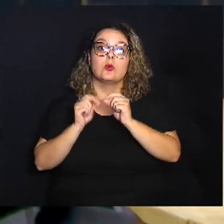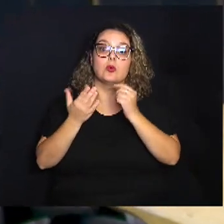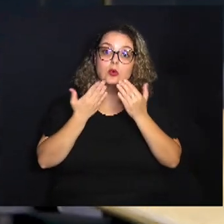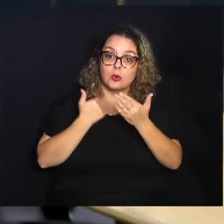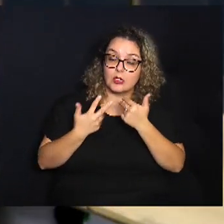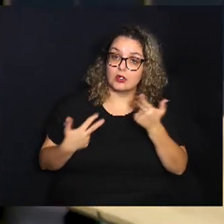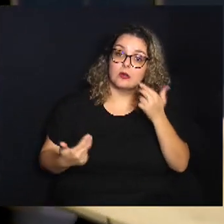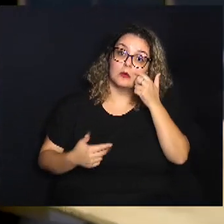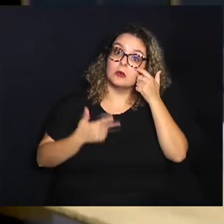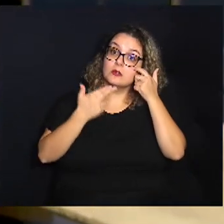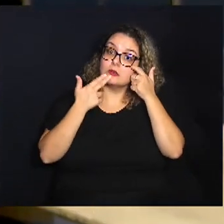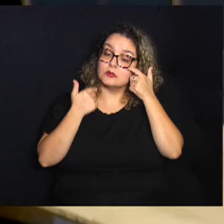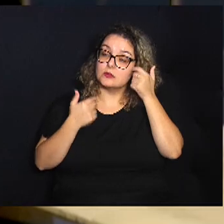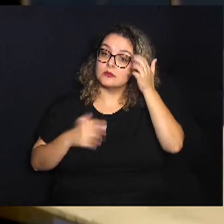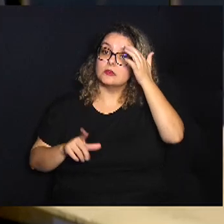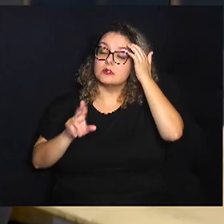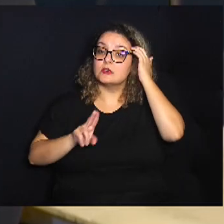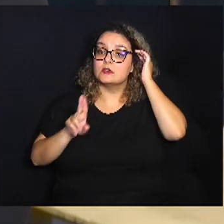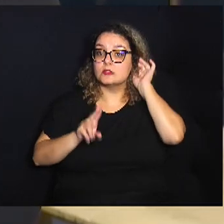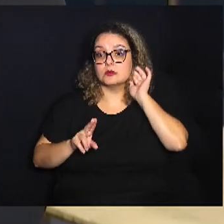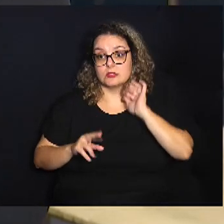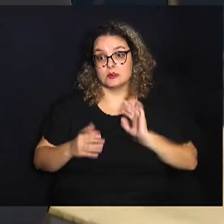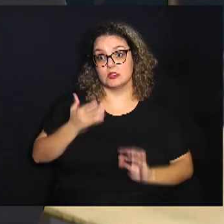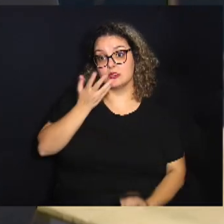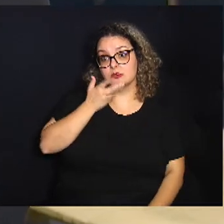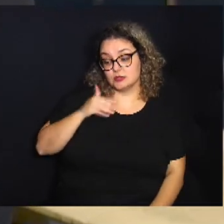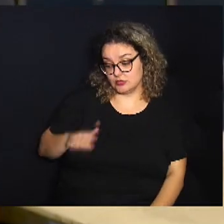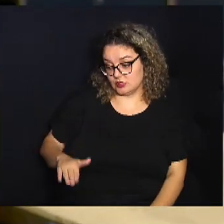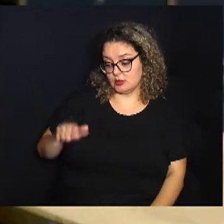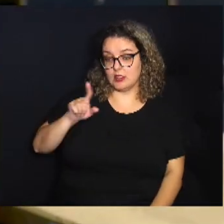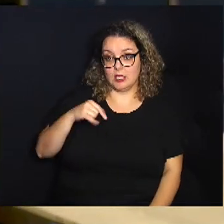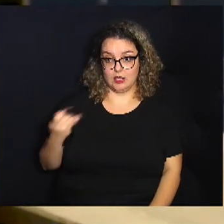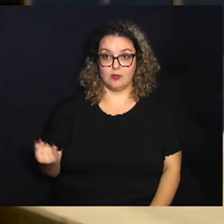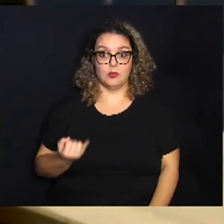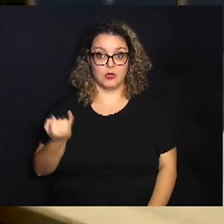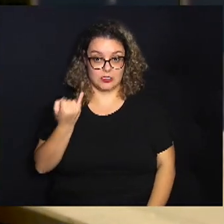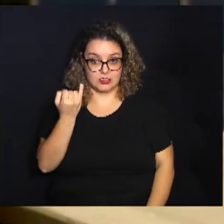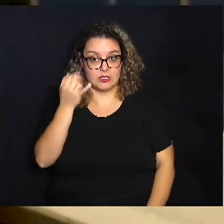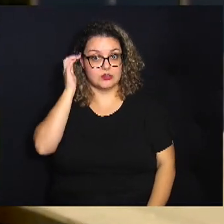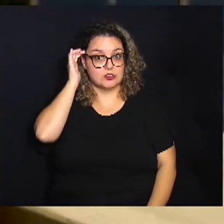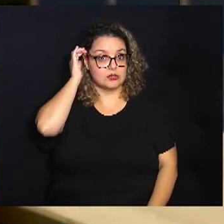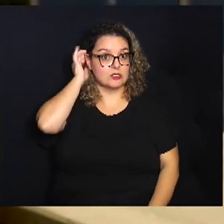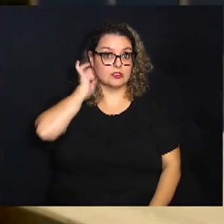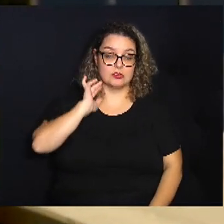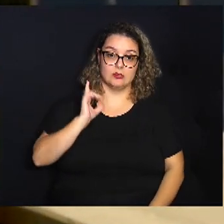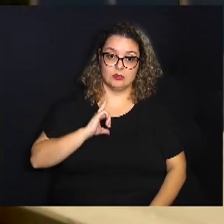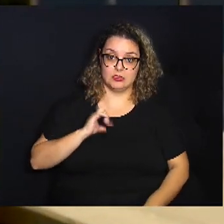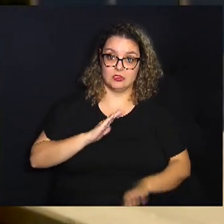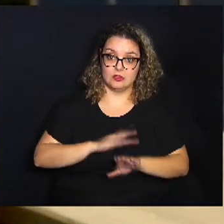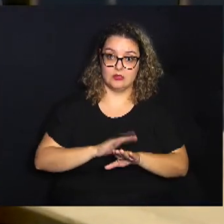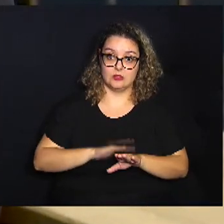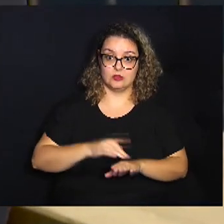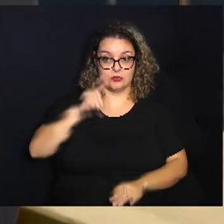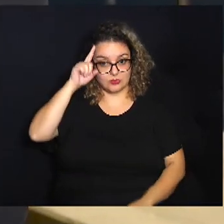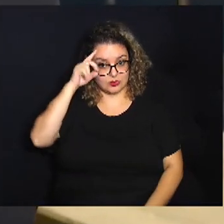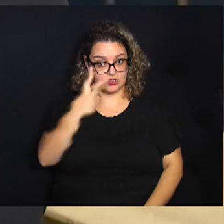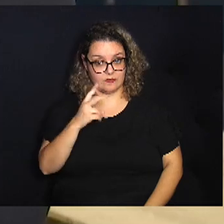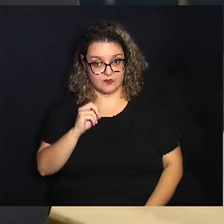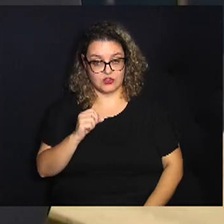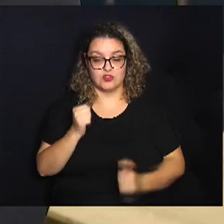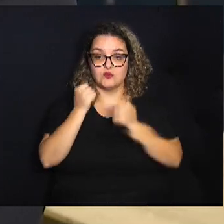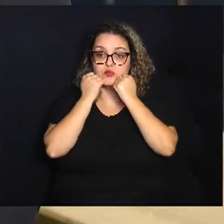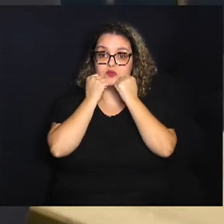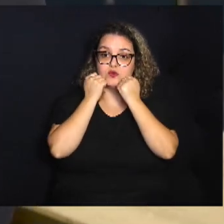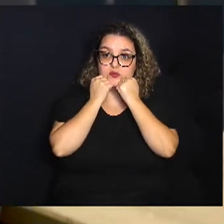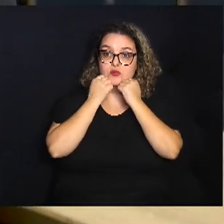dos nutrientes que ela está consumindo desde pequenininha, é muito importante. Então tem essa atividade, né, a partir do dia 20 de julho.